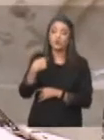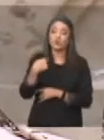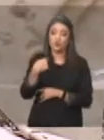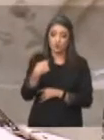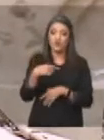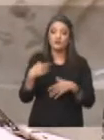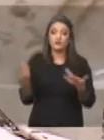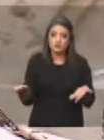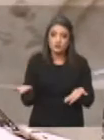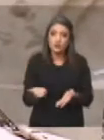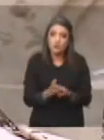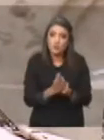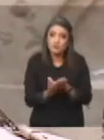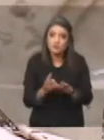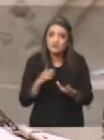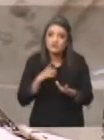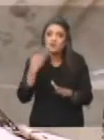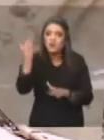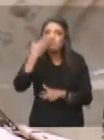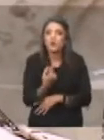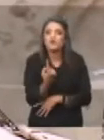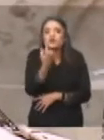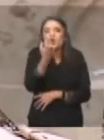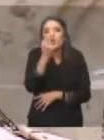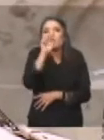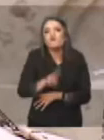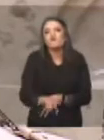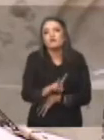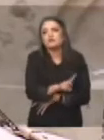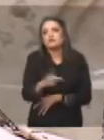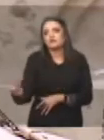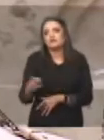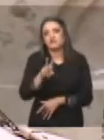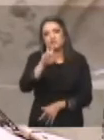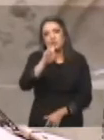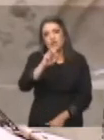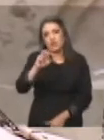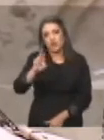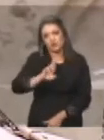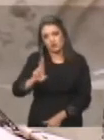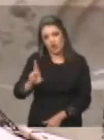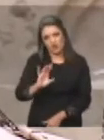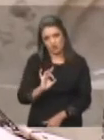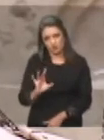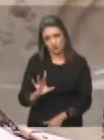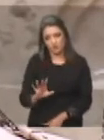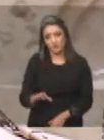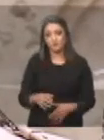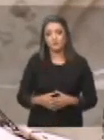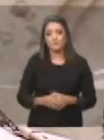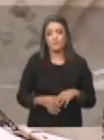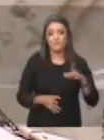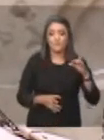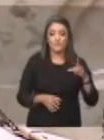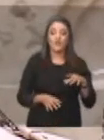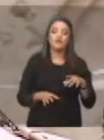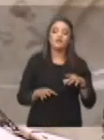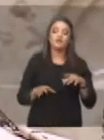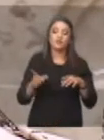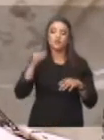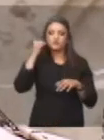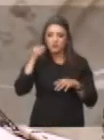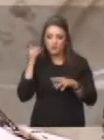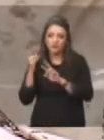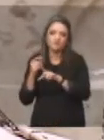a comprovação de apenas uma transferência, no valor de R$500, do deputado federal para referido